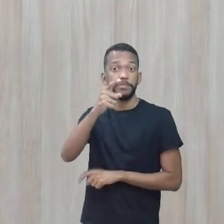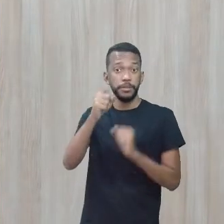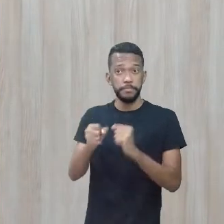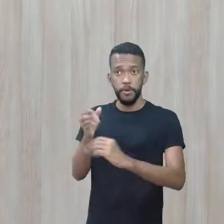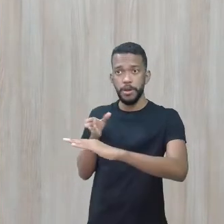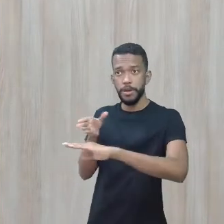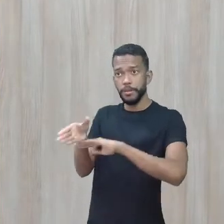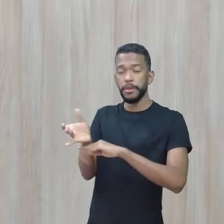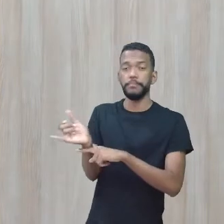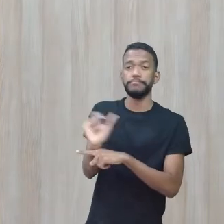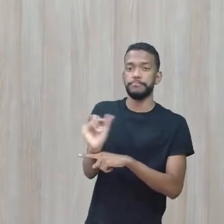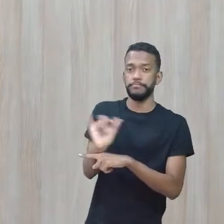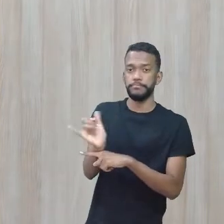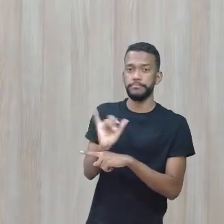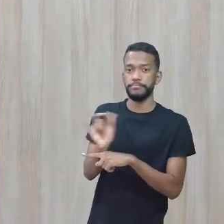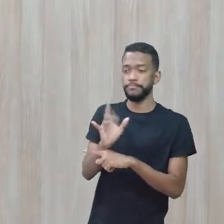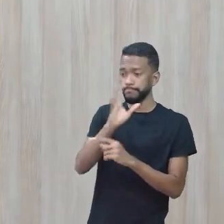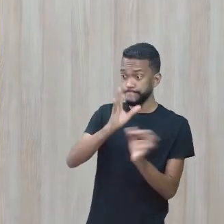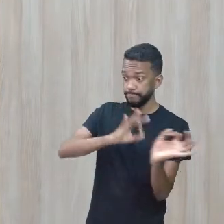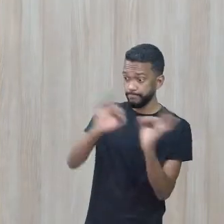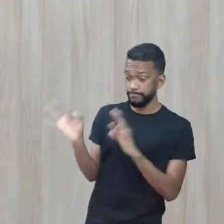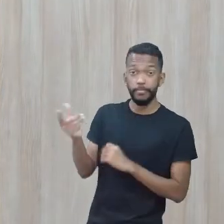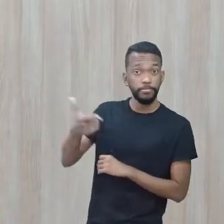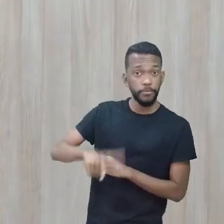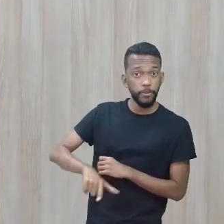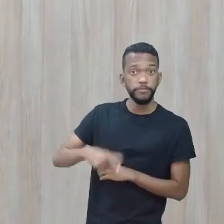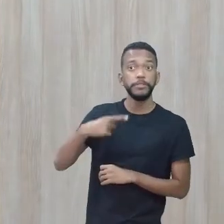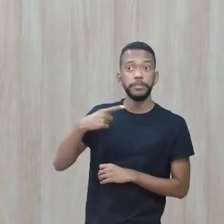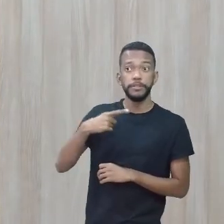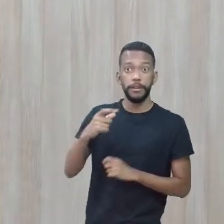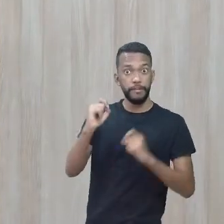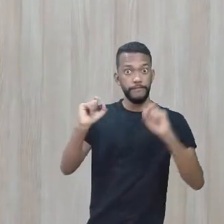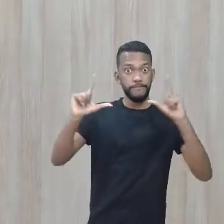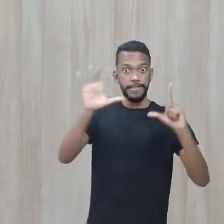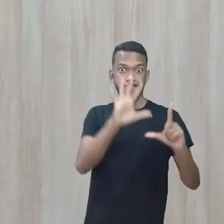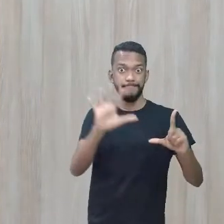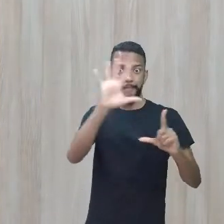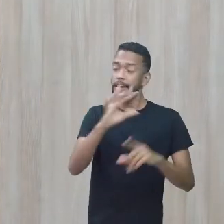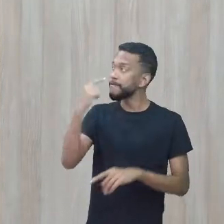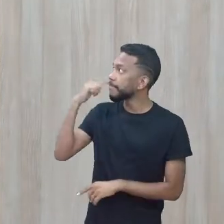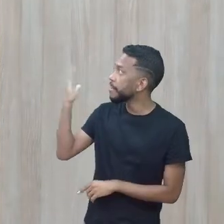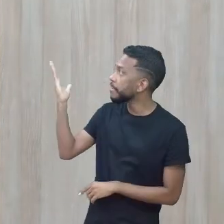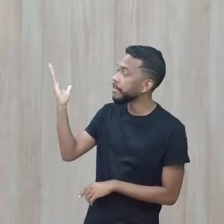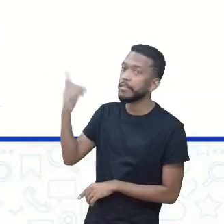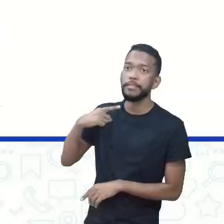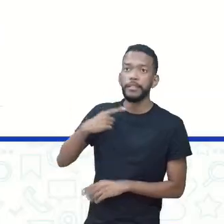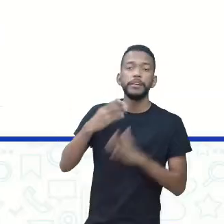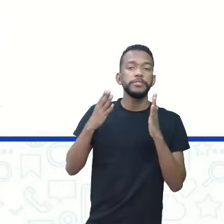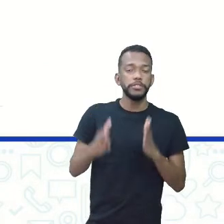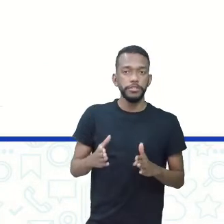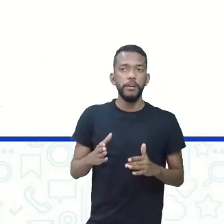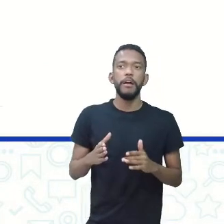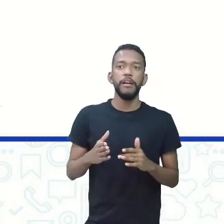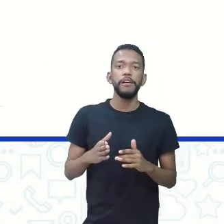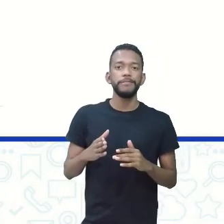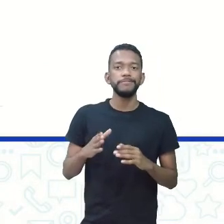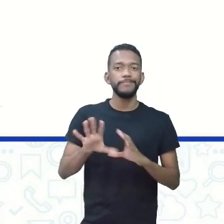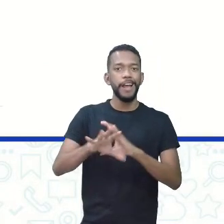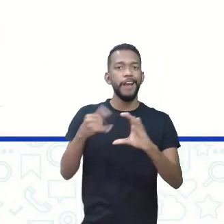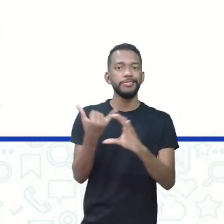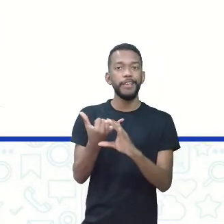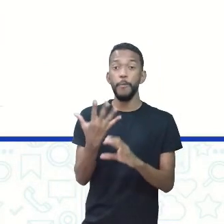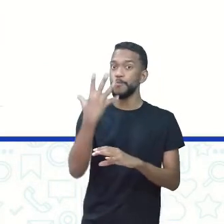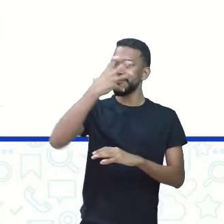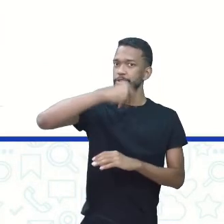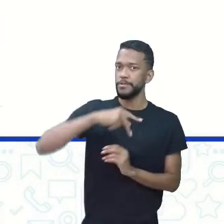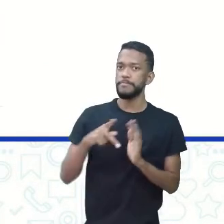carinha assim, ó. Agora eu já atualizei aqui a informação, a gente tá aí com o canal, né, bem bonito do Educa Recife,